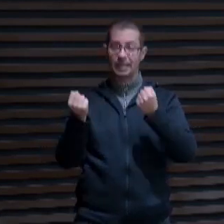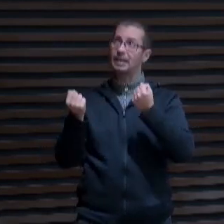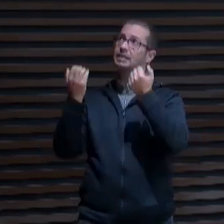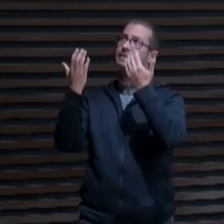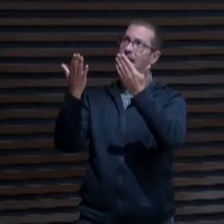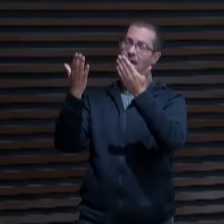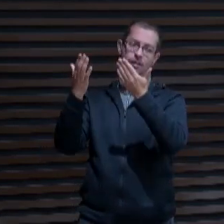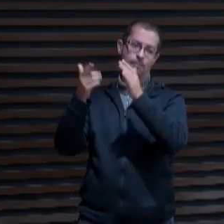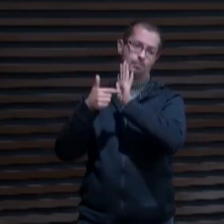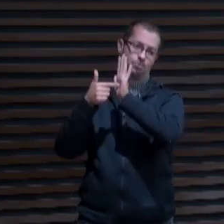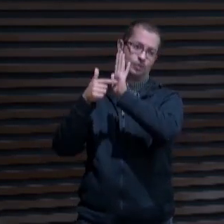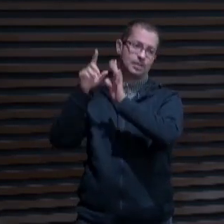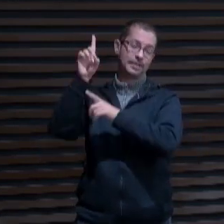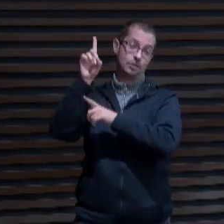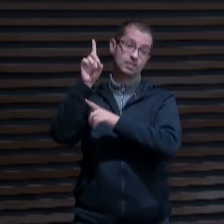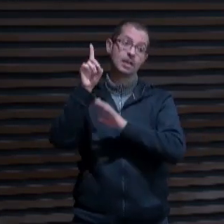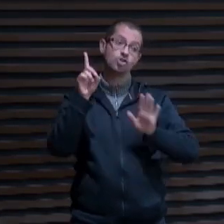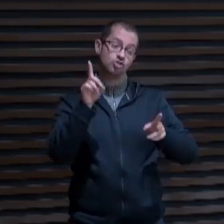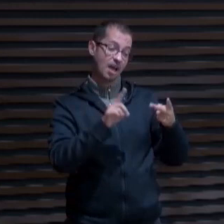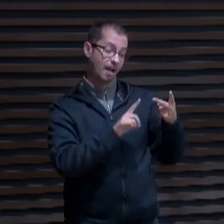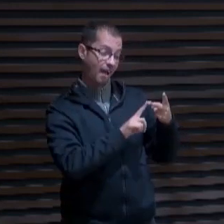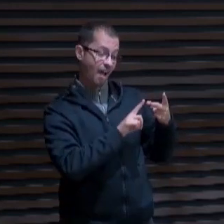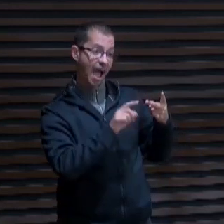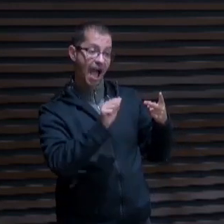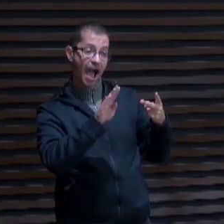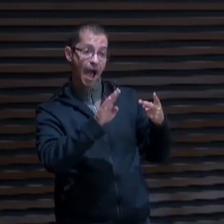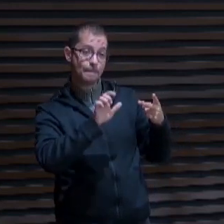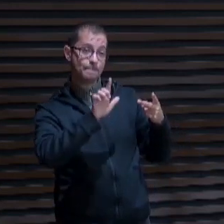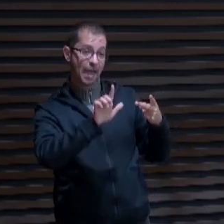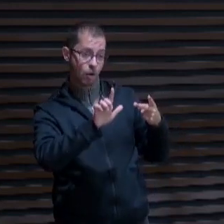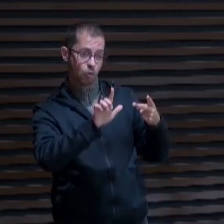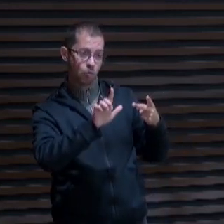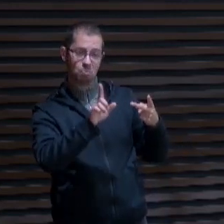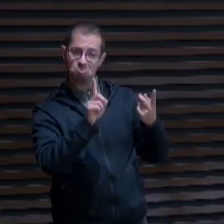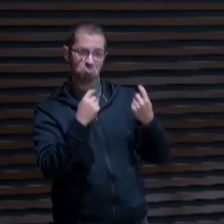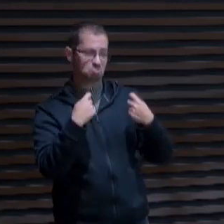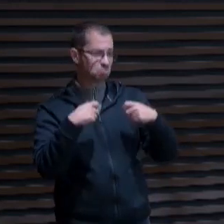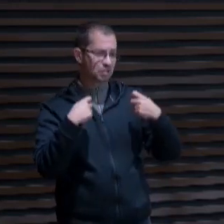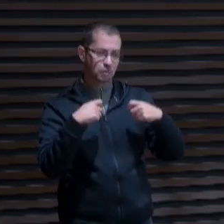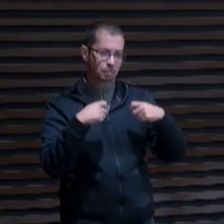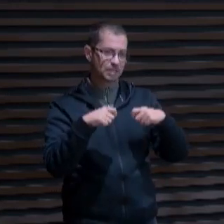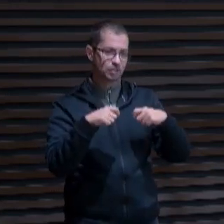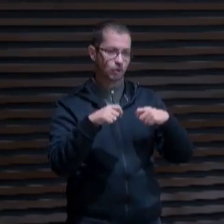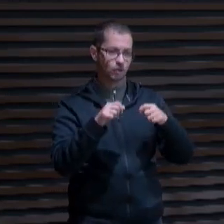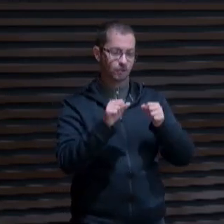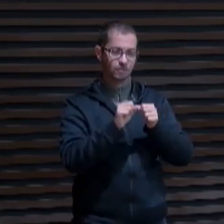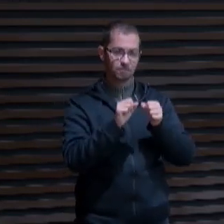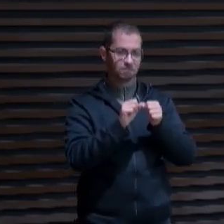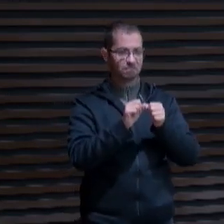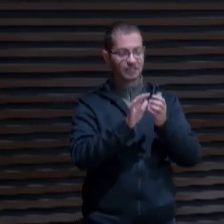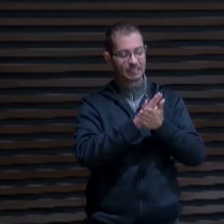entregar a Deus. Enquanto que Abel não precisou ele parir o cordeiro, ele não